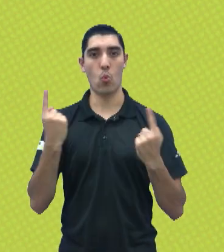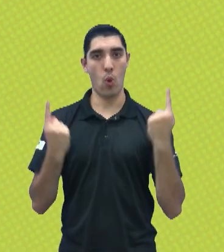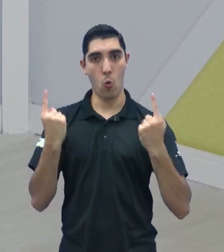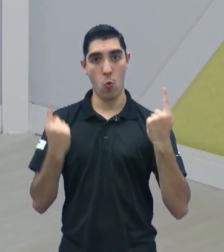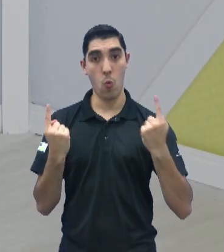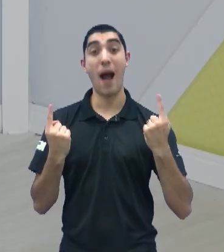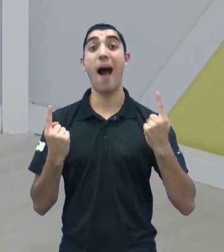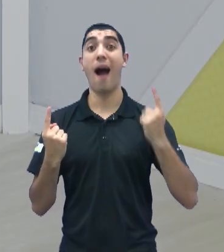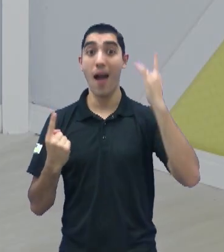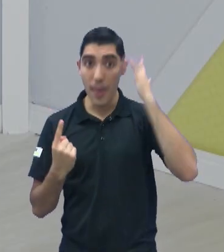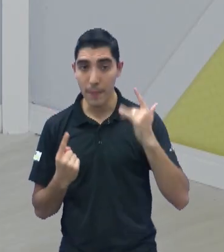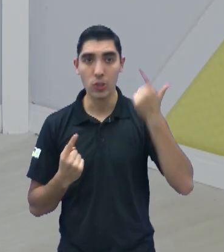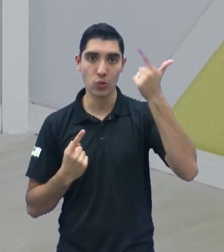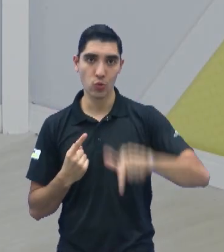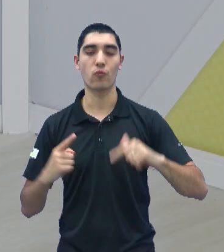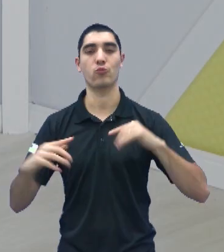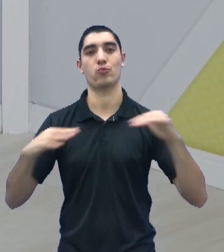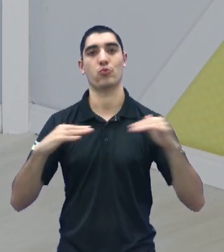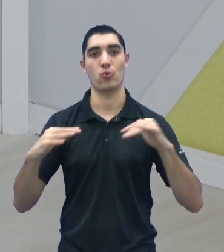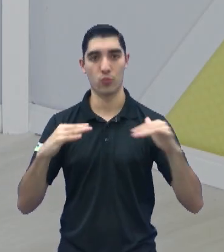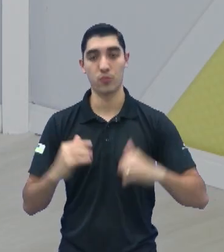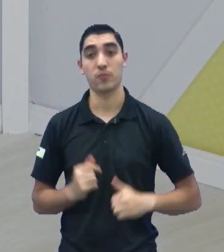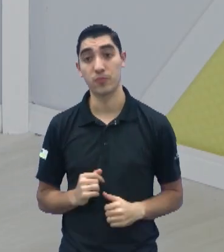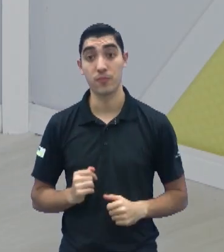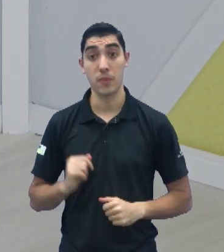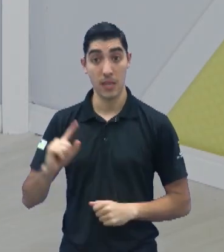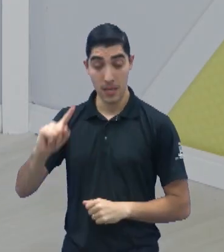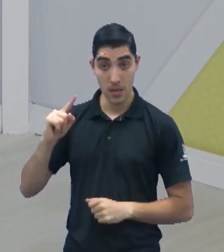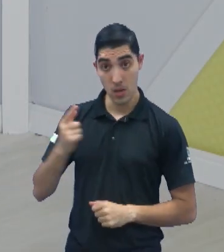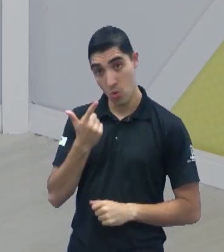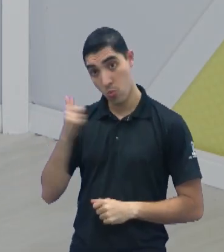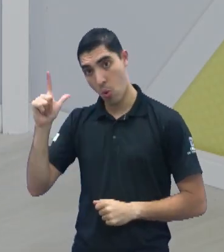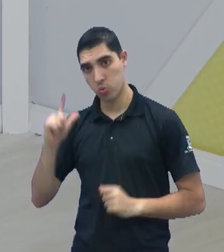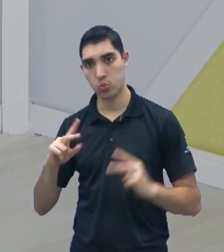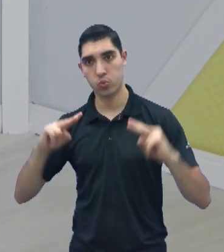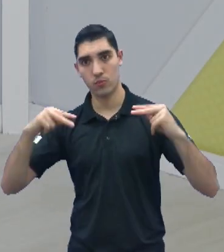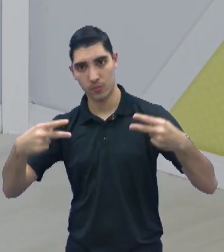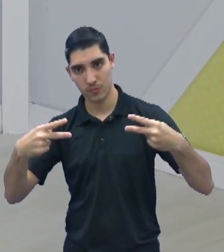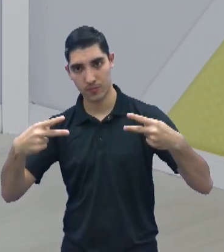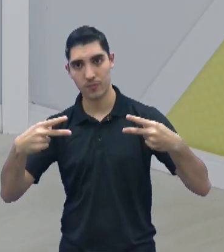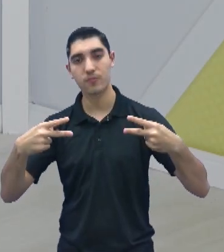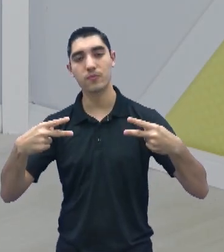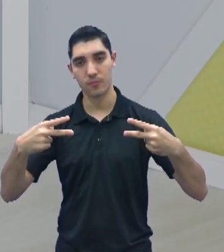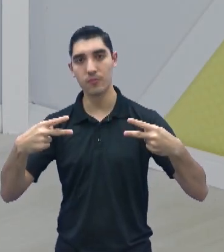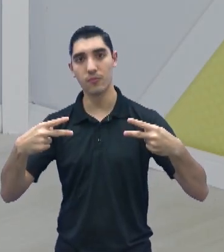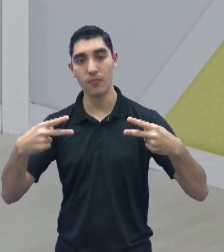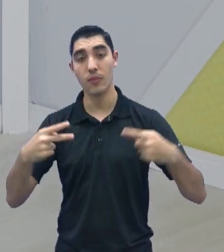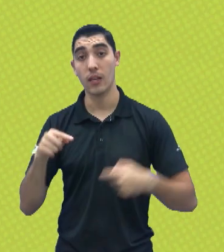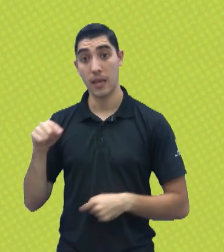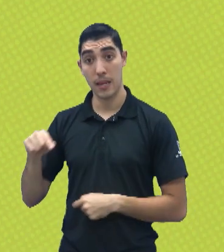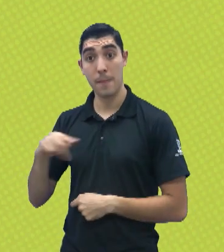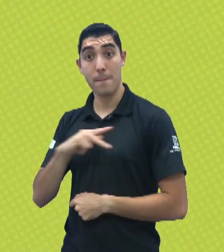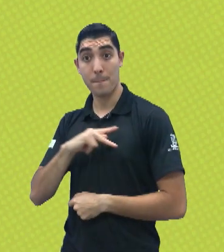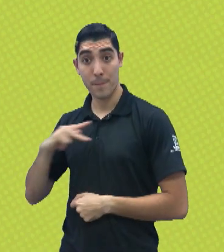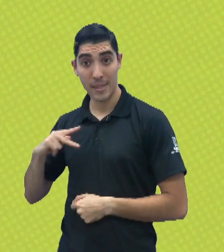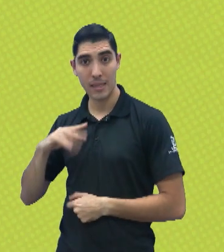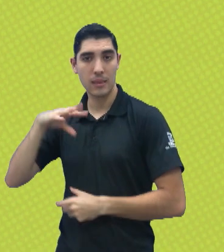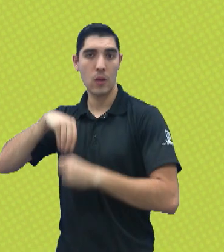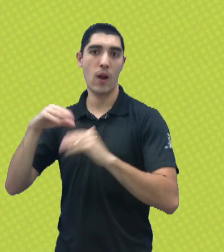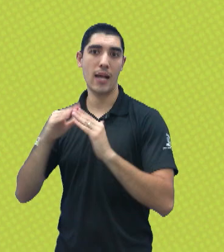jogo decisivo entre as duas equipes. Na outra semifinal, no outro playoff de semifinal, o Pinheiros perdeu em casa para o